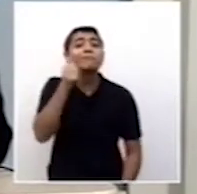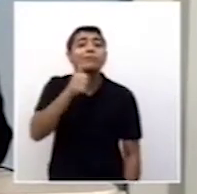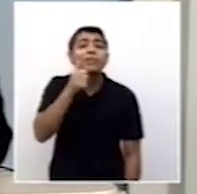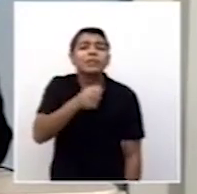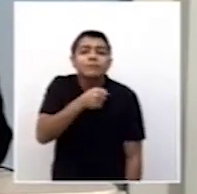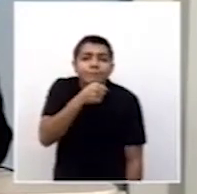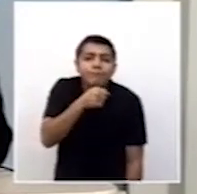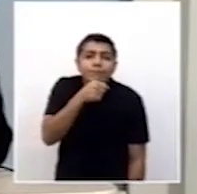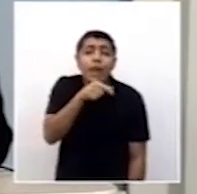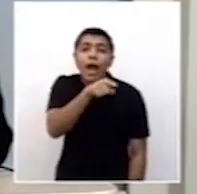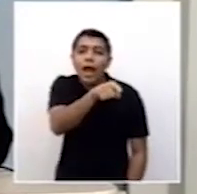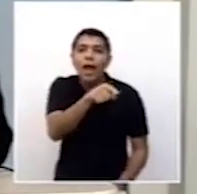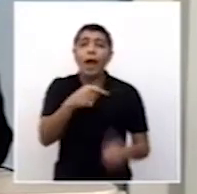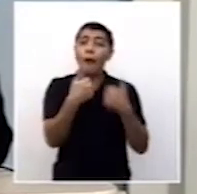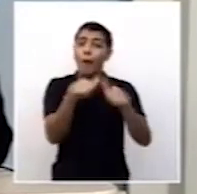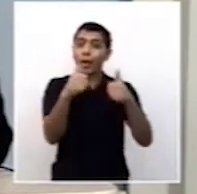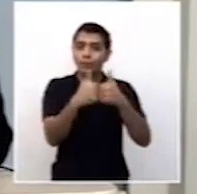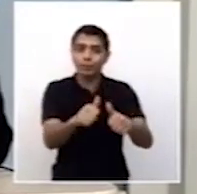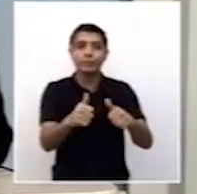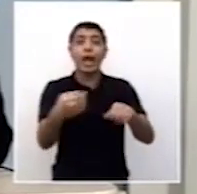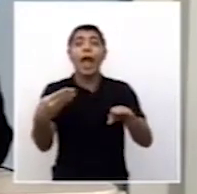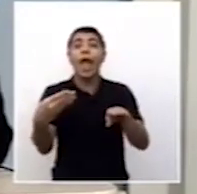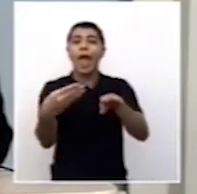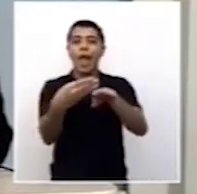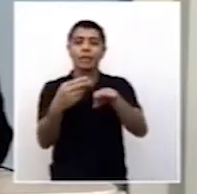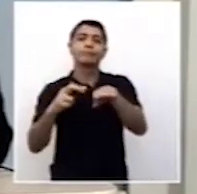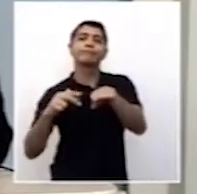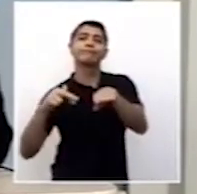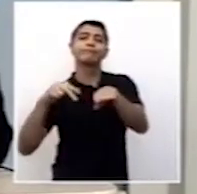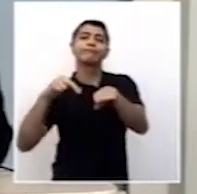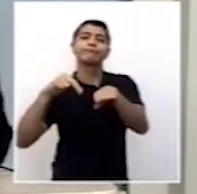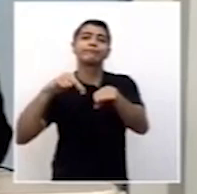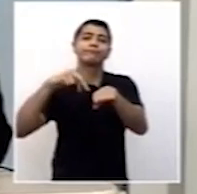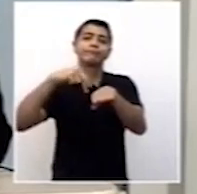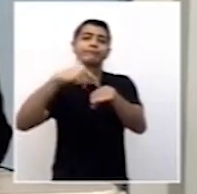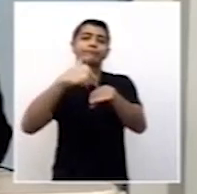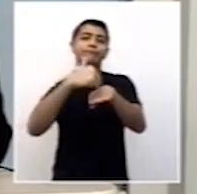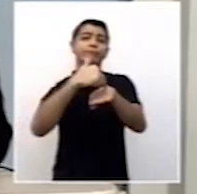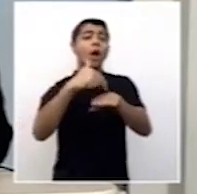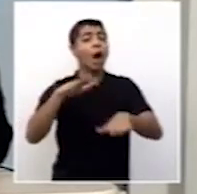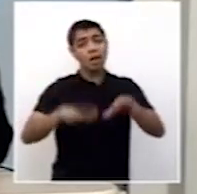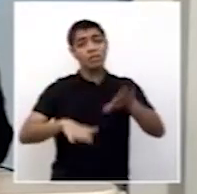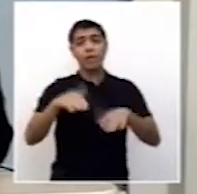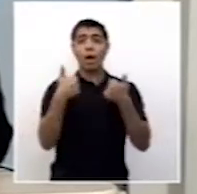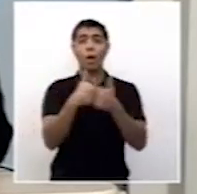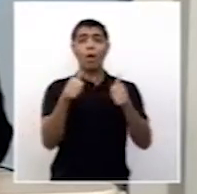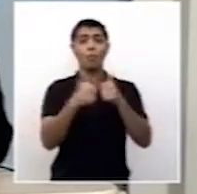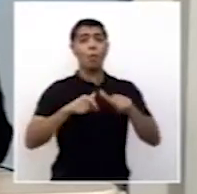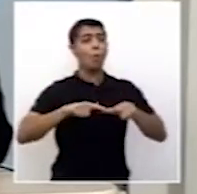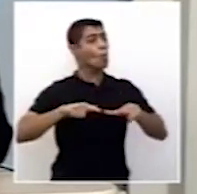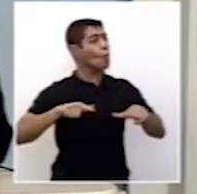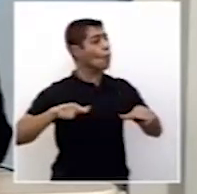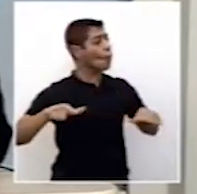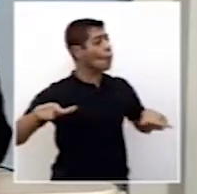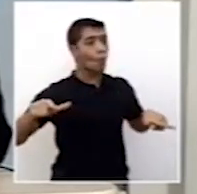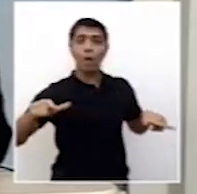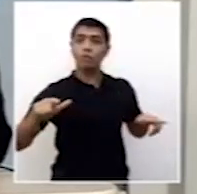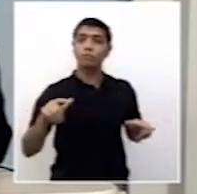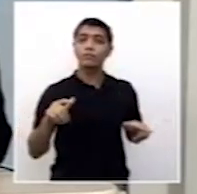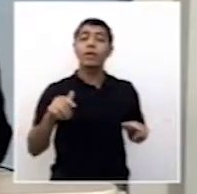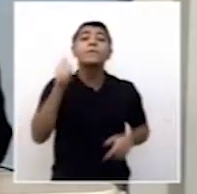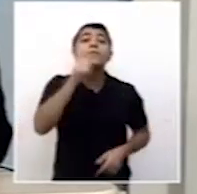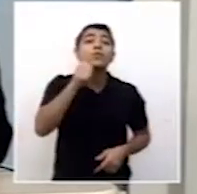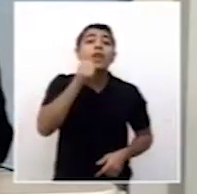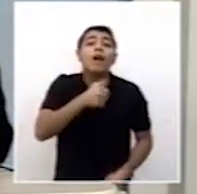entra, às vezes o ônibus está vazio, não está lotado. Ela entra, chega do lado do passageiro e fica em